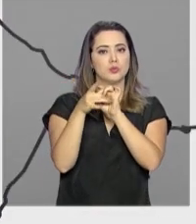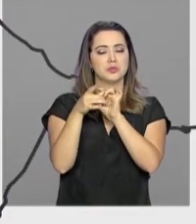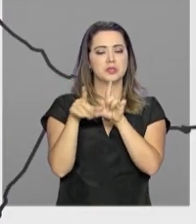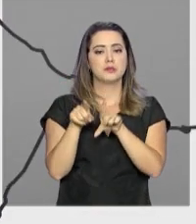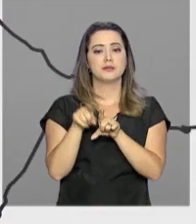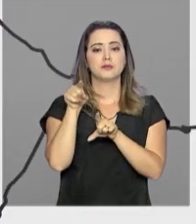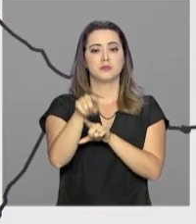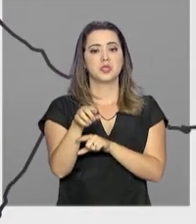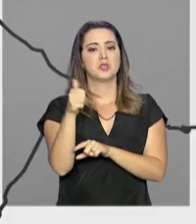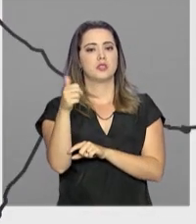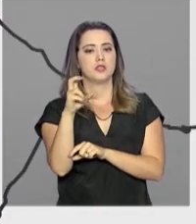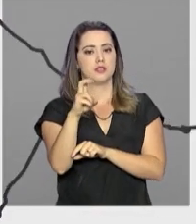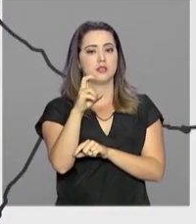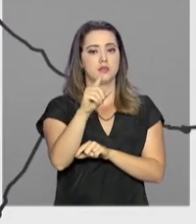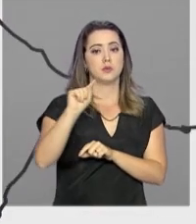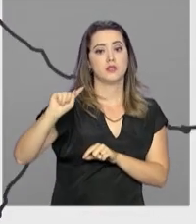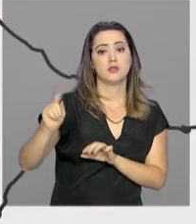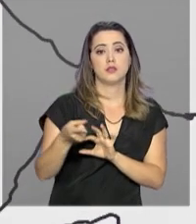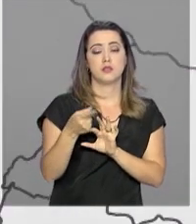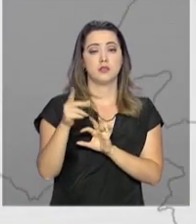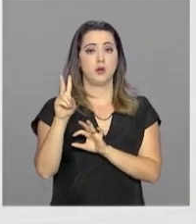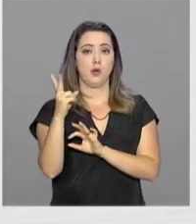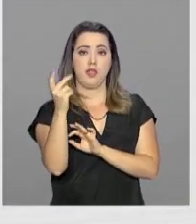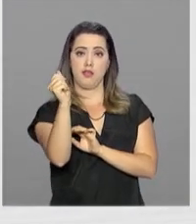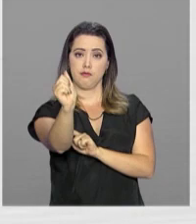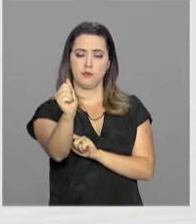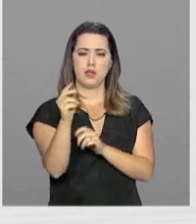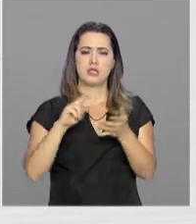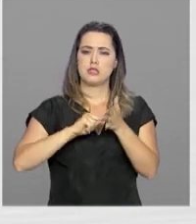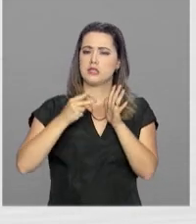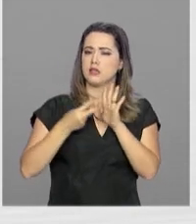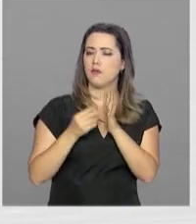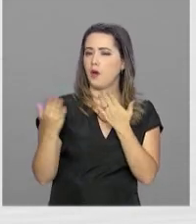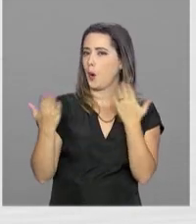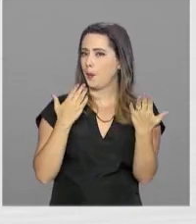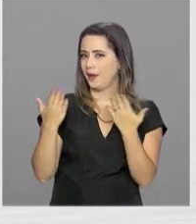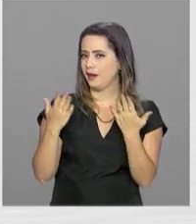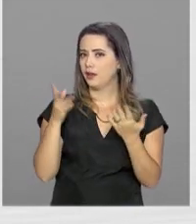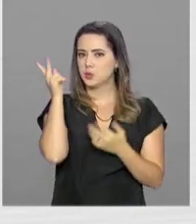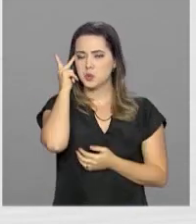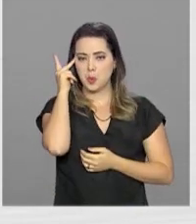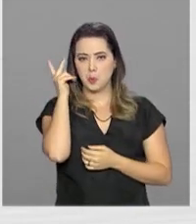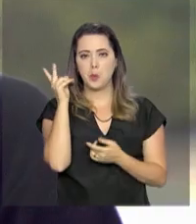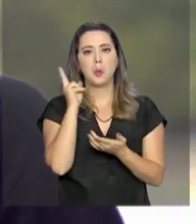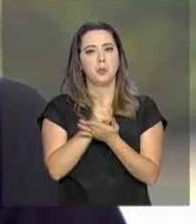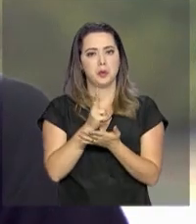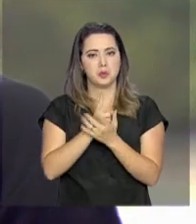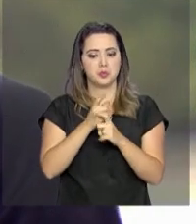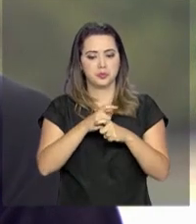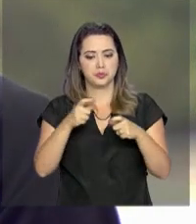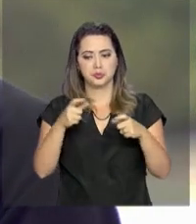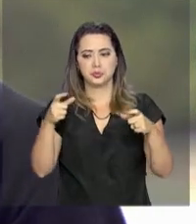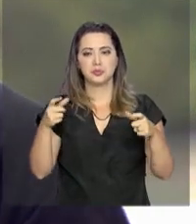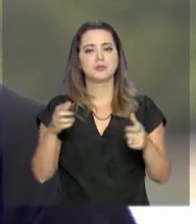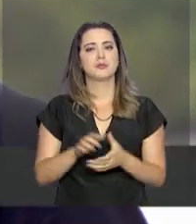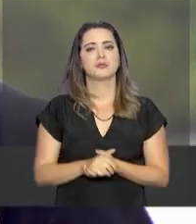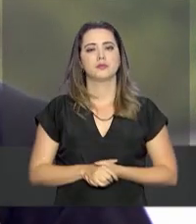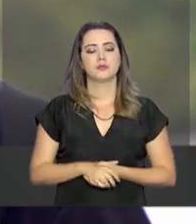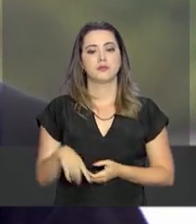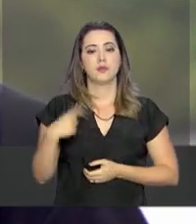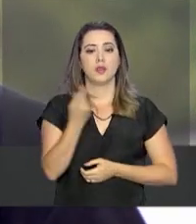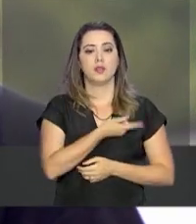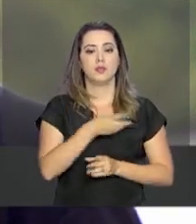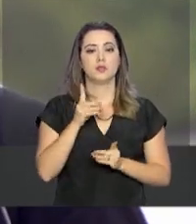155 mil hectares que equivalem quase é o tamanho da cidade de são paulo nós encontramos espécies comuns